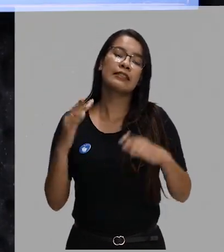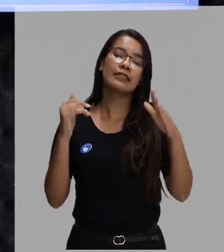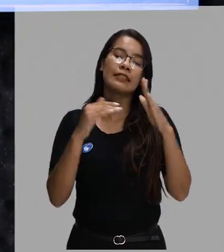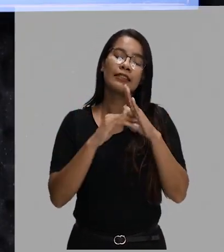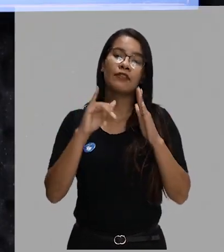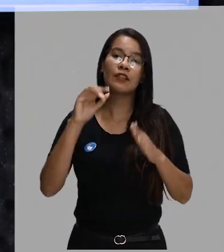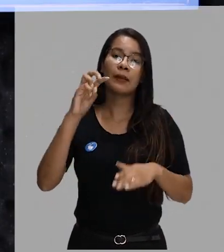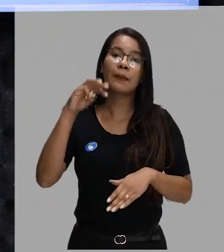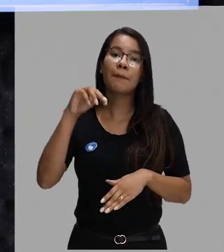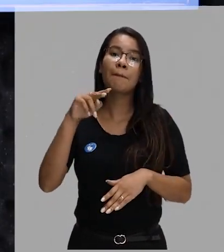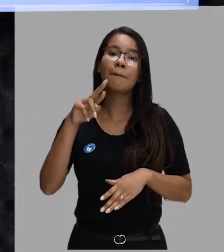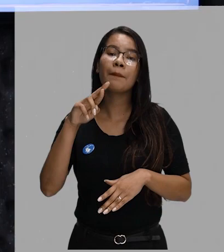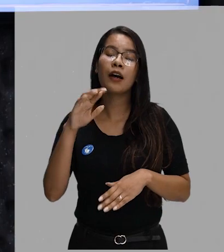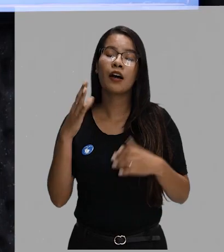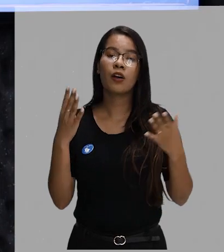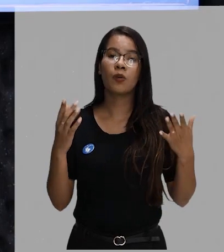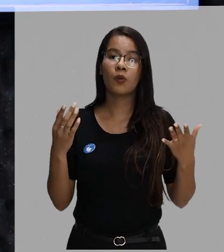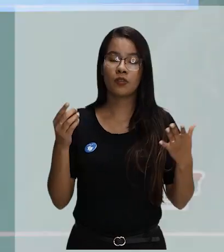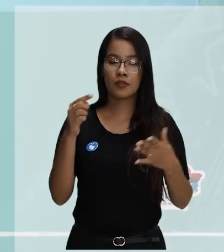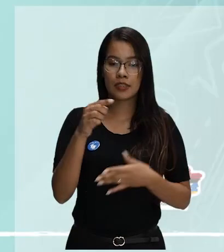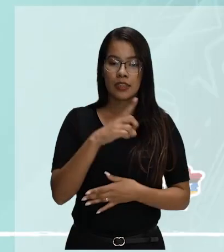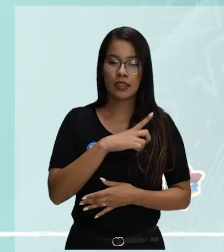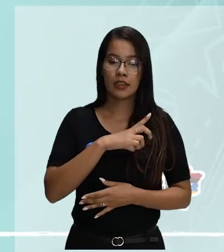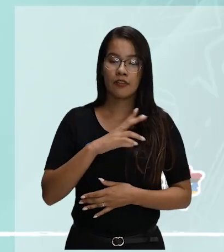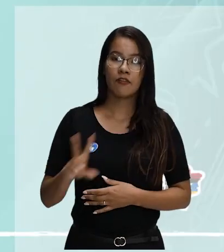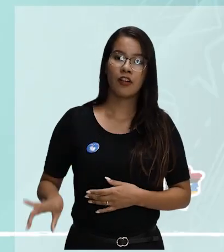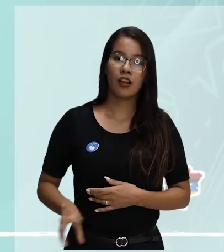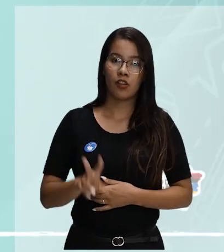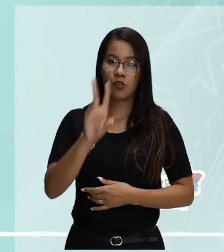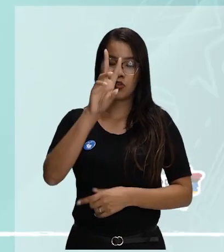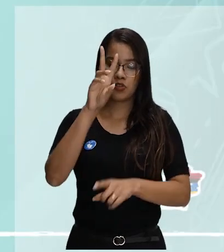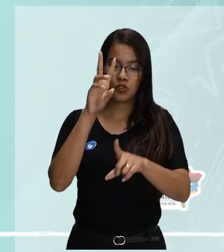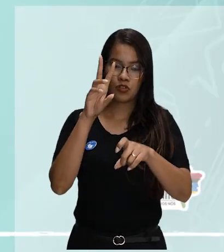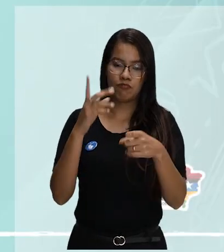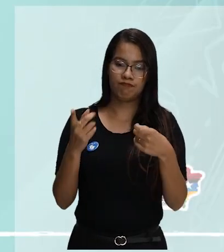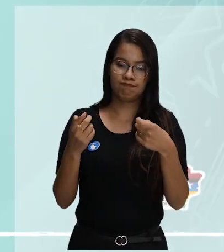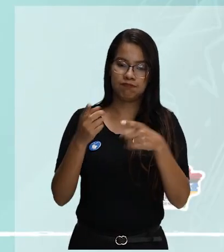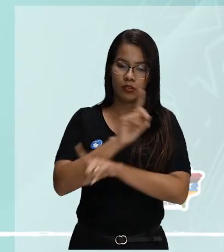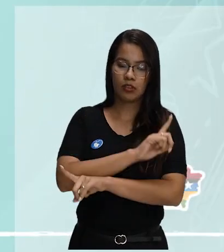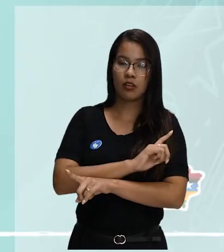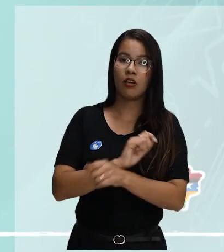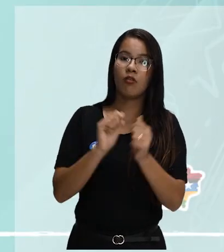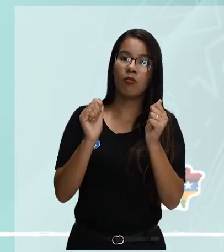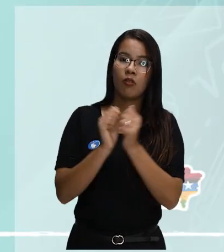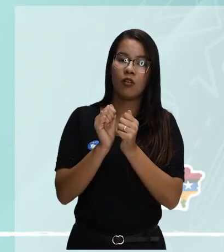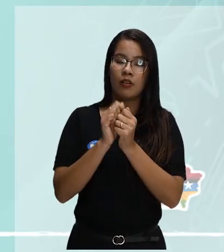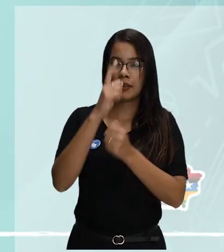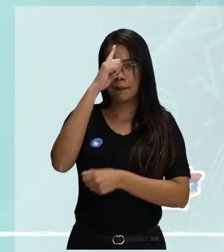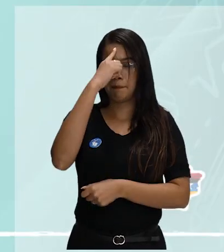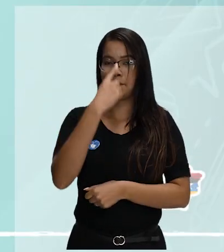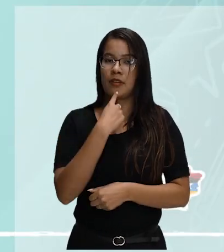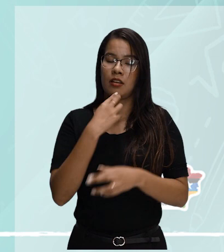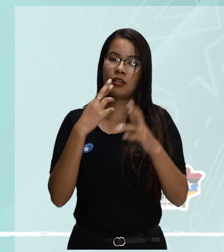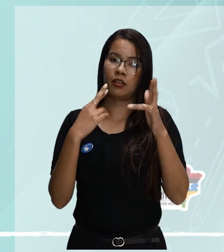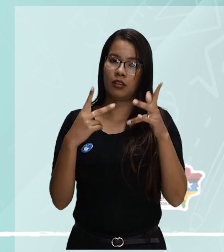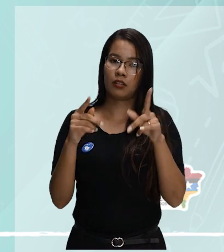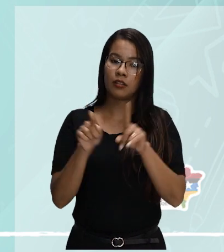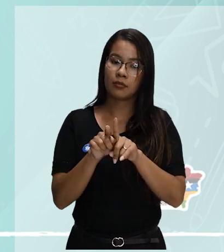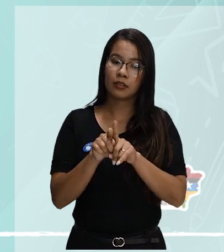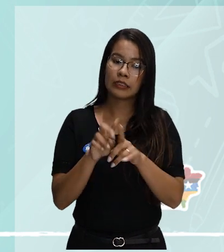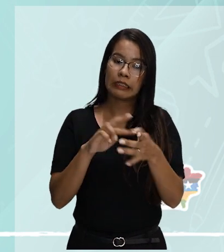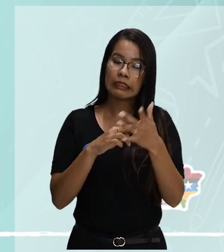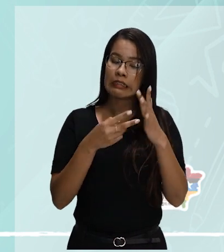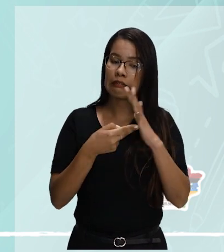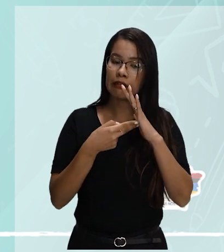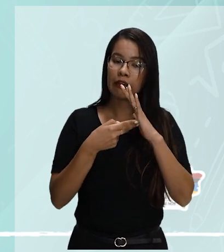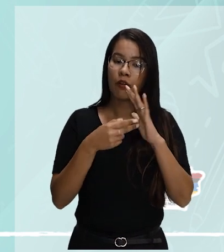ímpar, quando você tem valores de x opostos com imagens opostas também. Ou seja, o f de